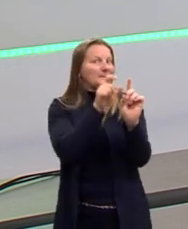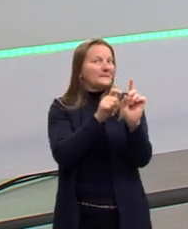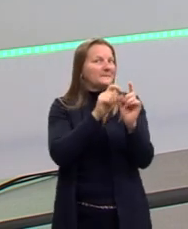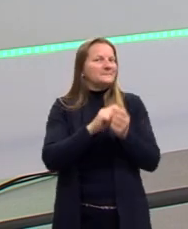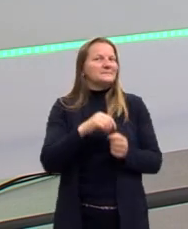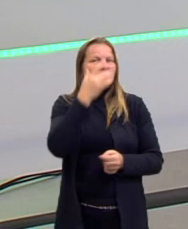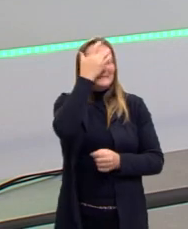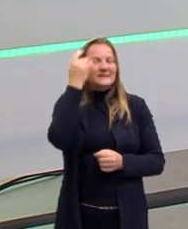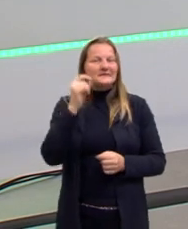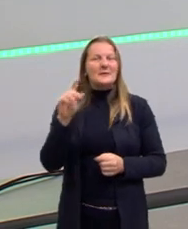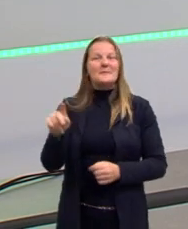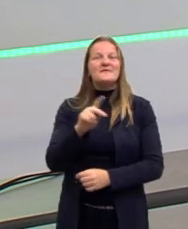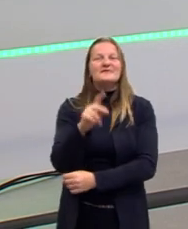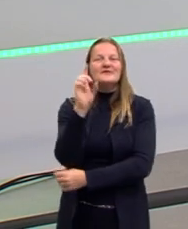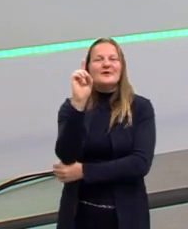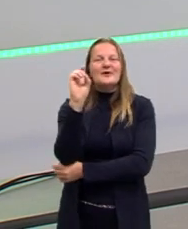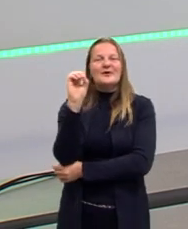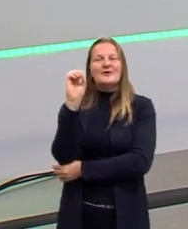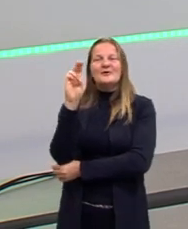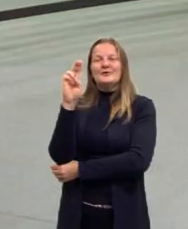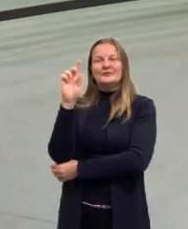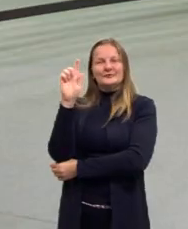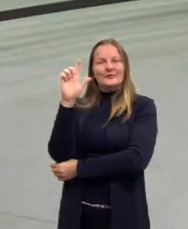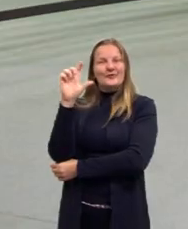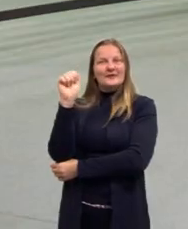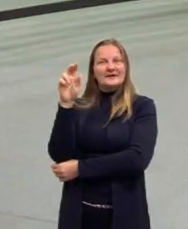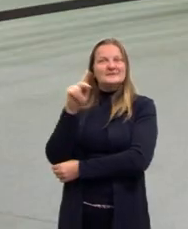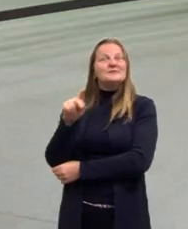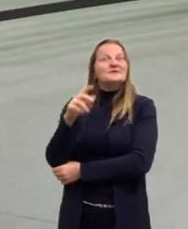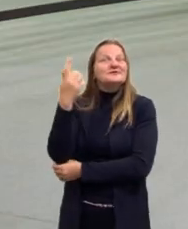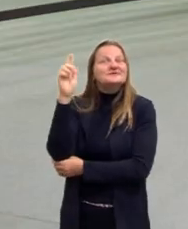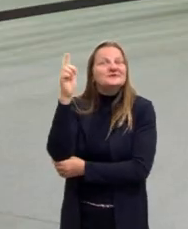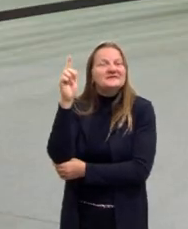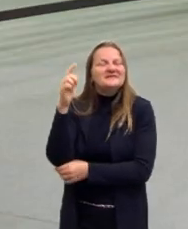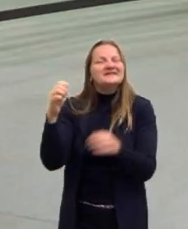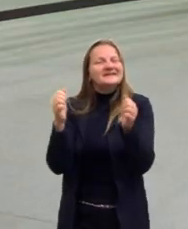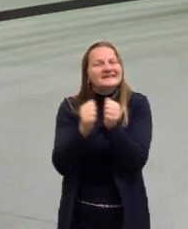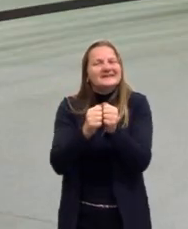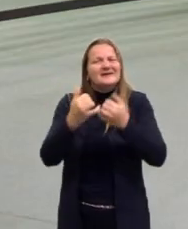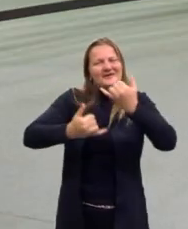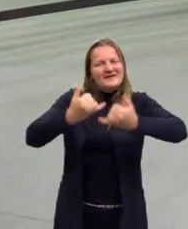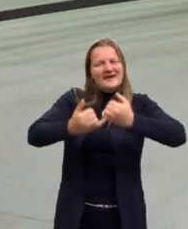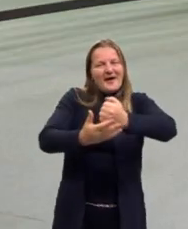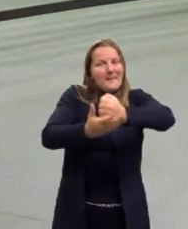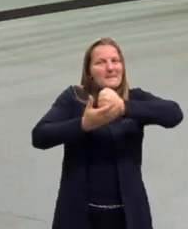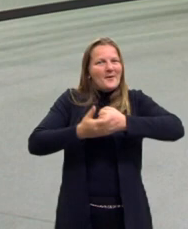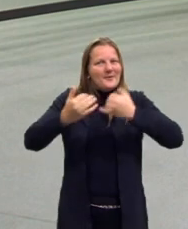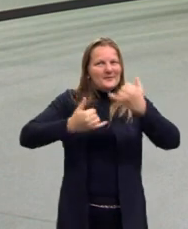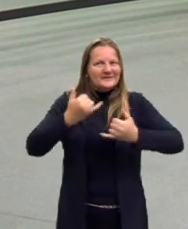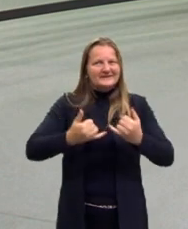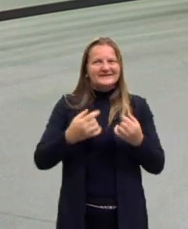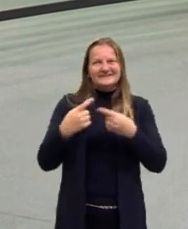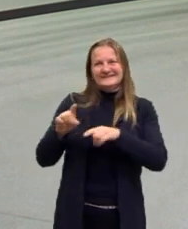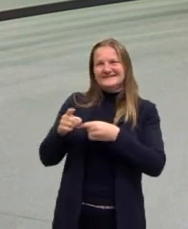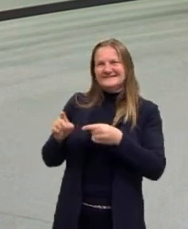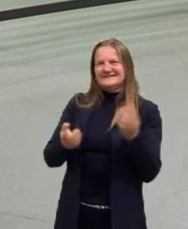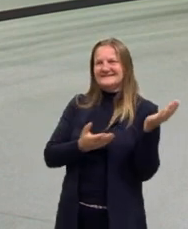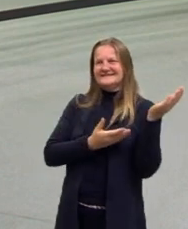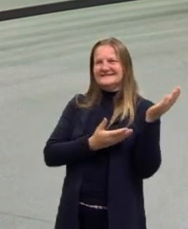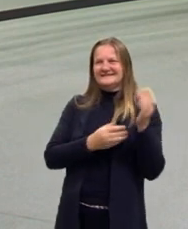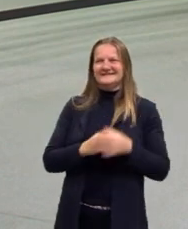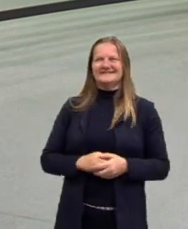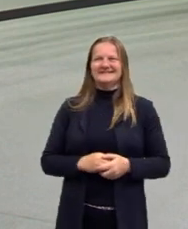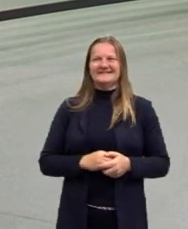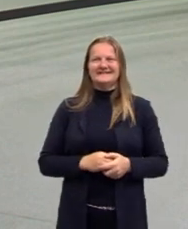da minha aula o professor Douglas de geografia para me ajudar com essa brincadeira eu vou te fazer um desafio Douglas posso